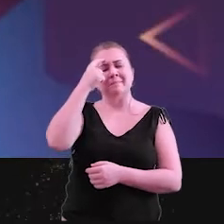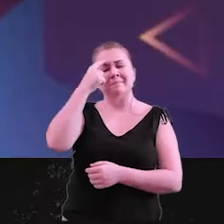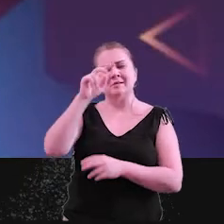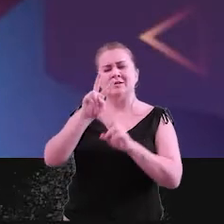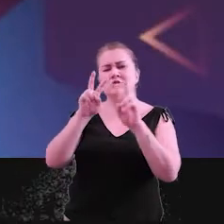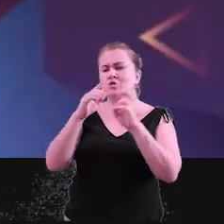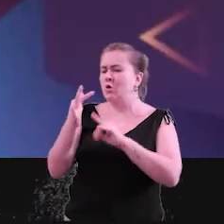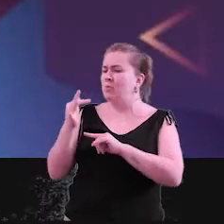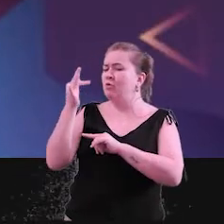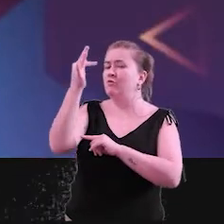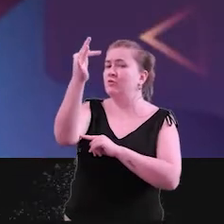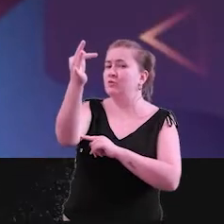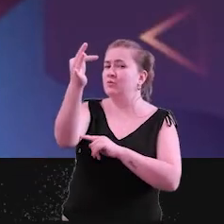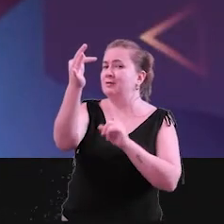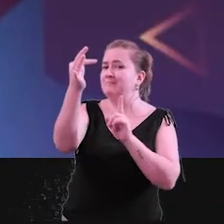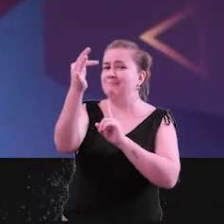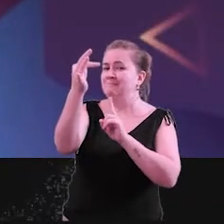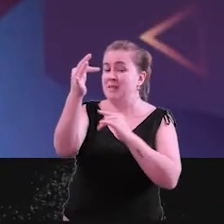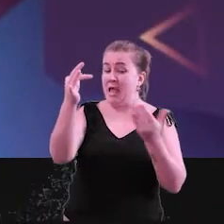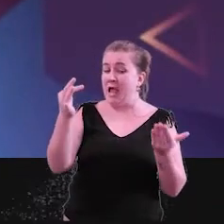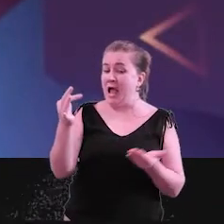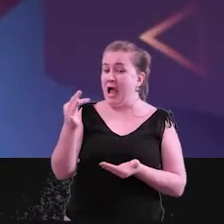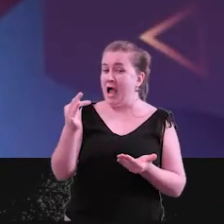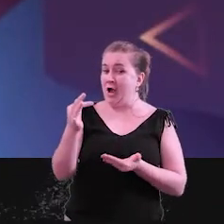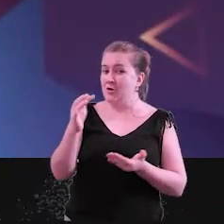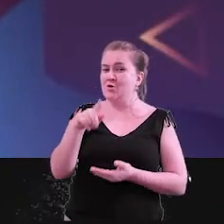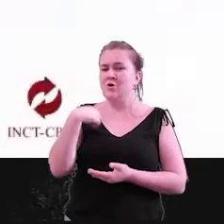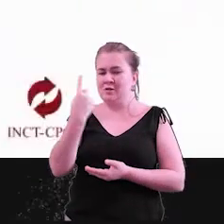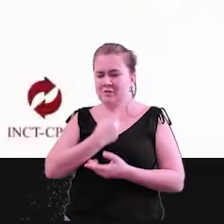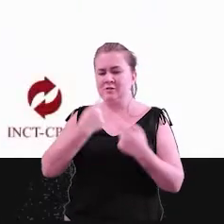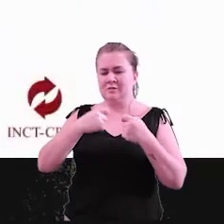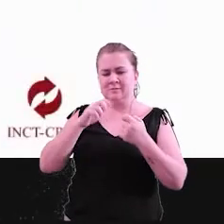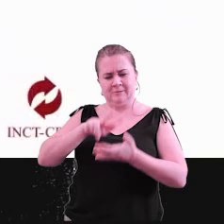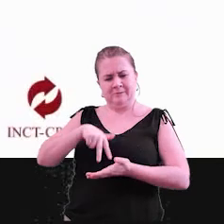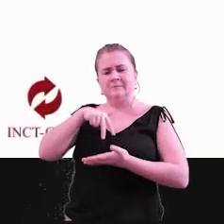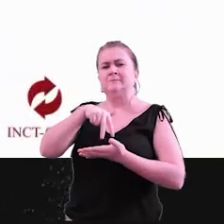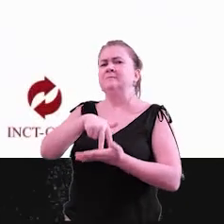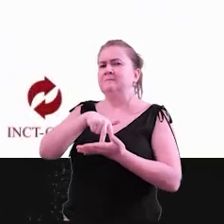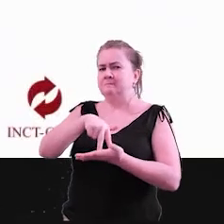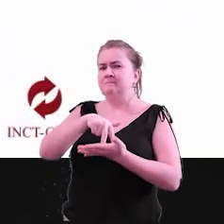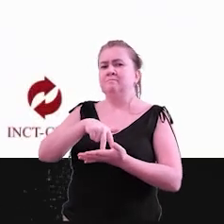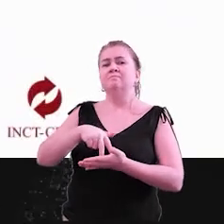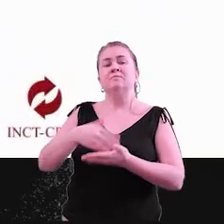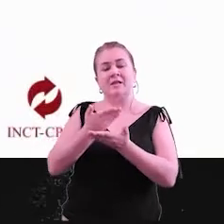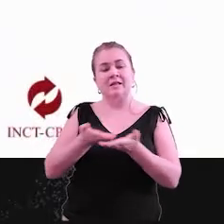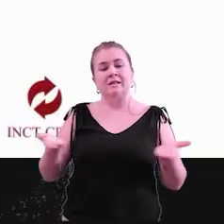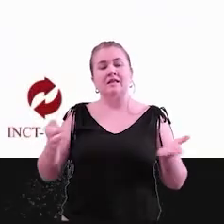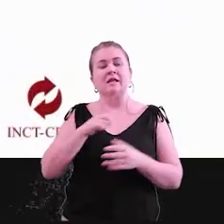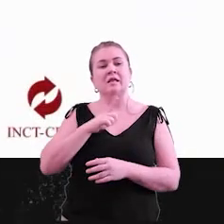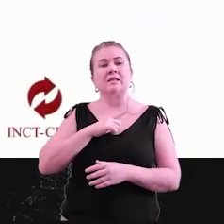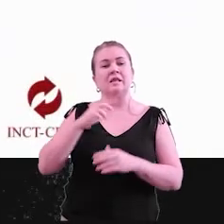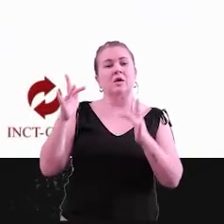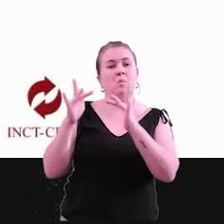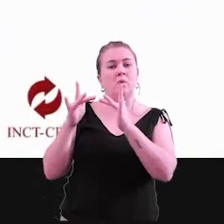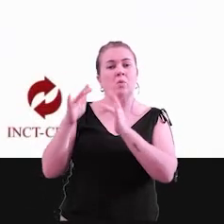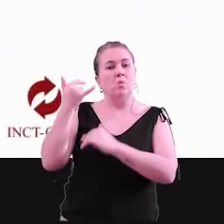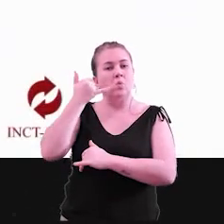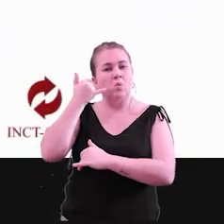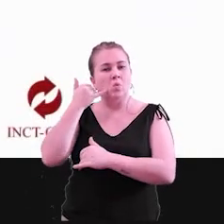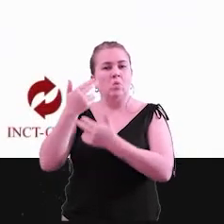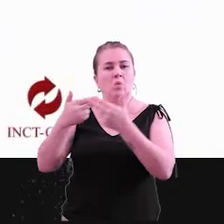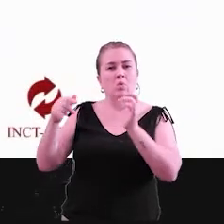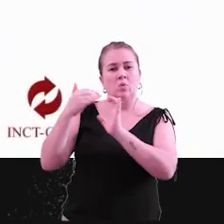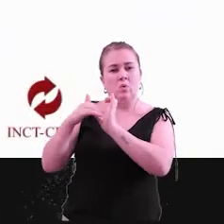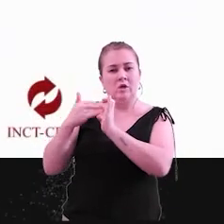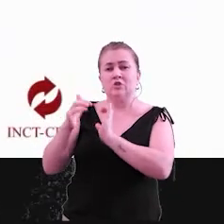agora e que agora é sempre hora de agir e de resistir. Deixo aqui meus contatos. Muito obrigada. Desculpa ter